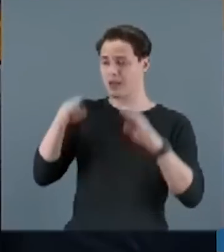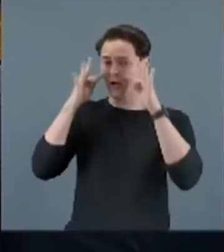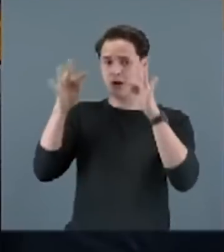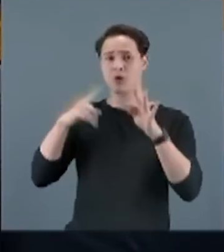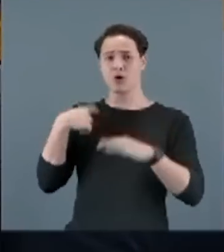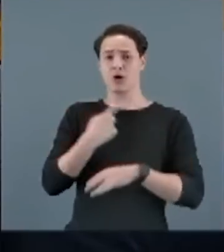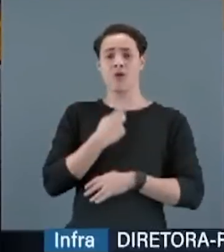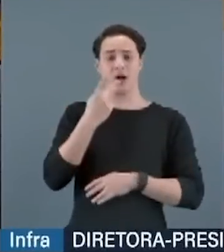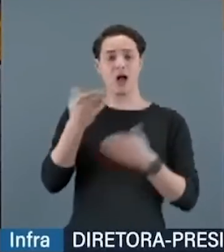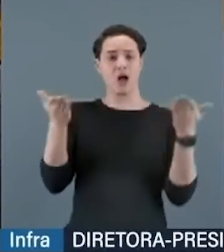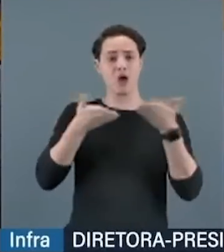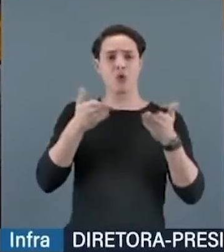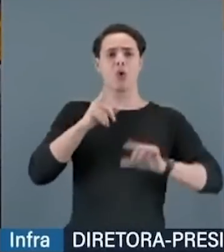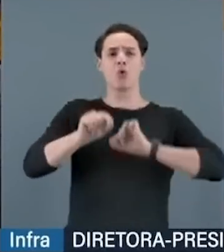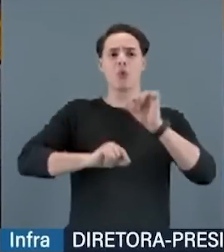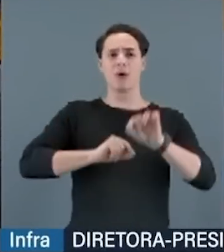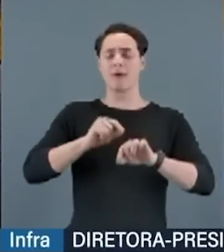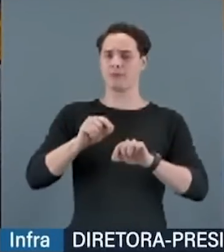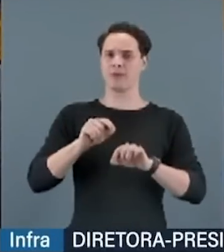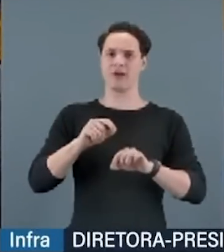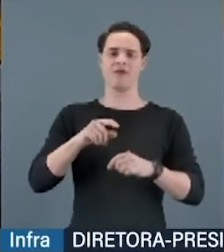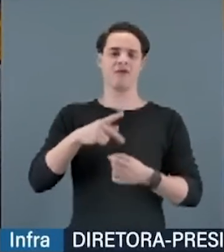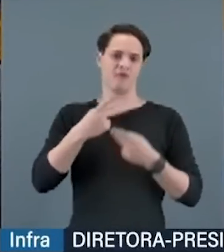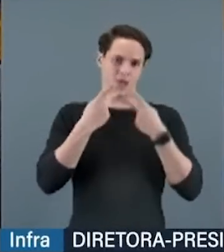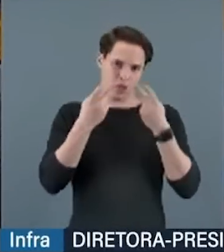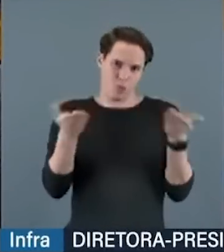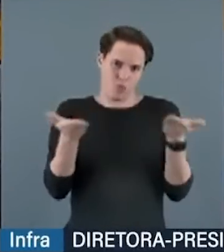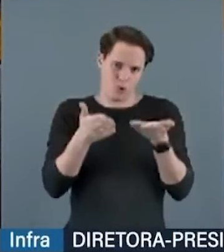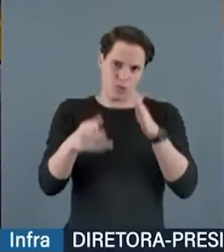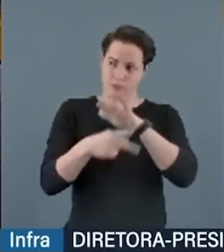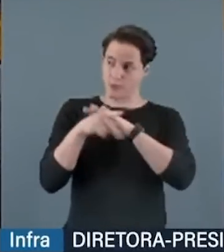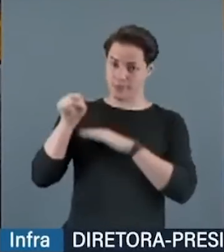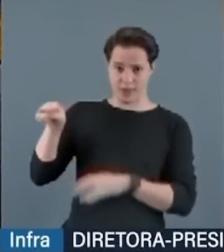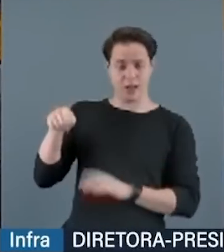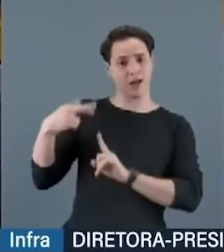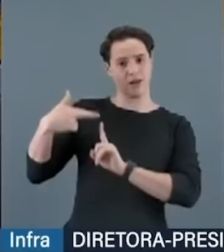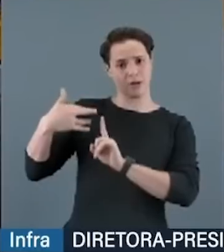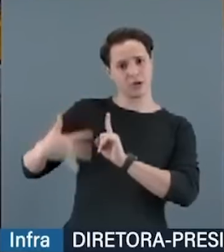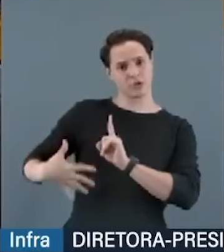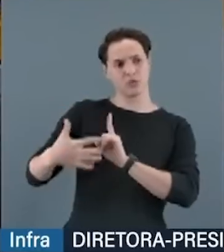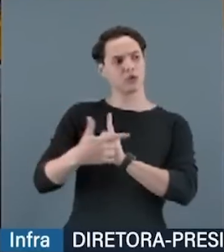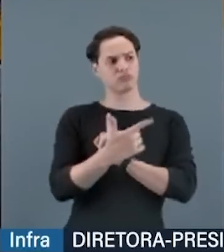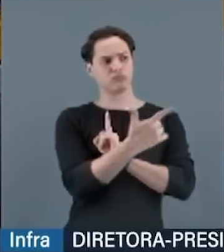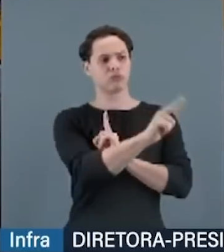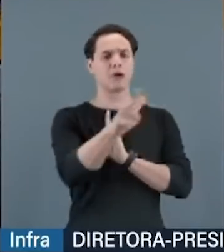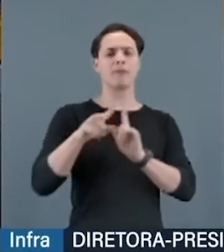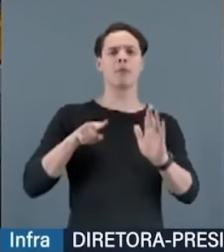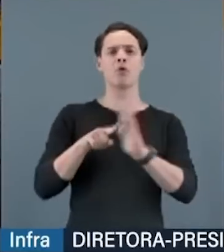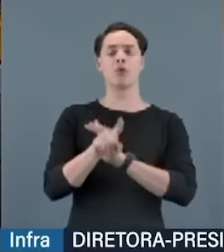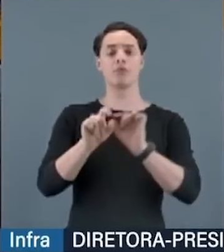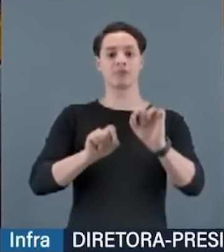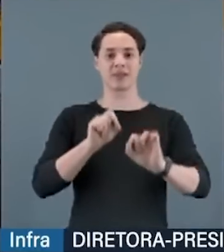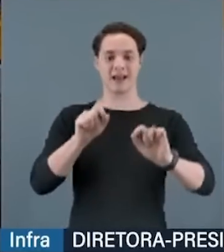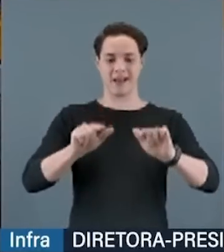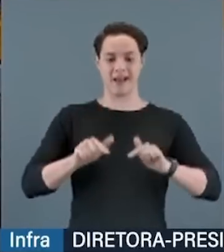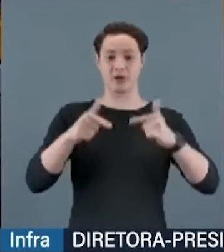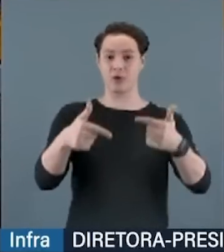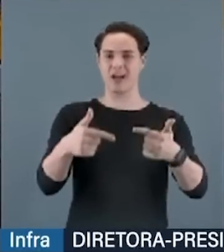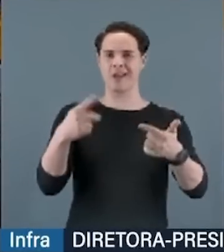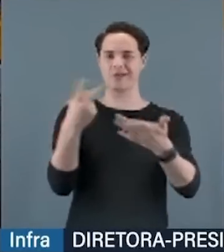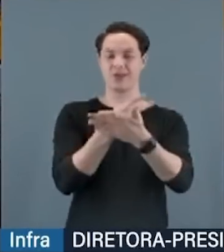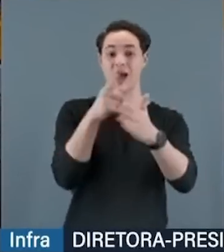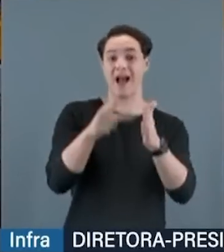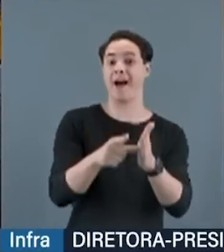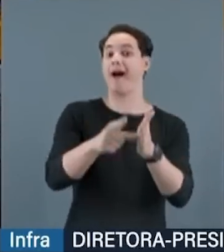realidade, o que foi praticado, o que está sendo colocado aqui pela relatora e outros, é que esses atos praticados antes do dia